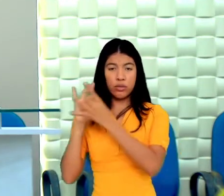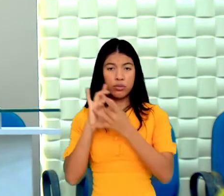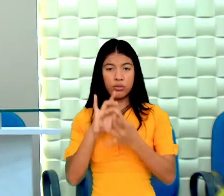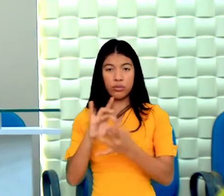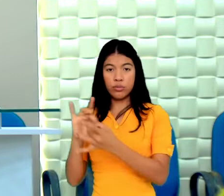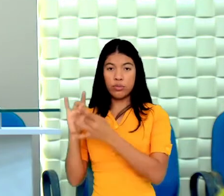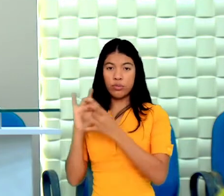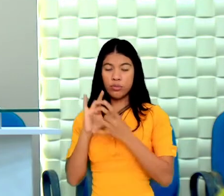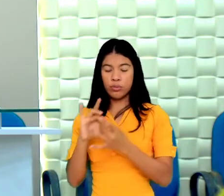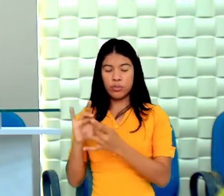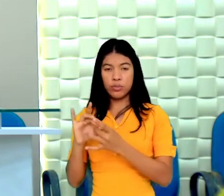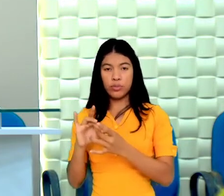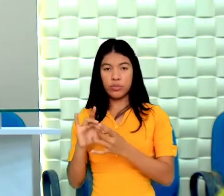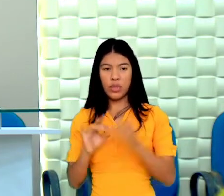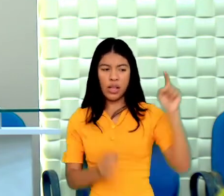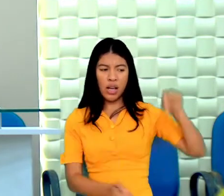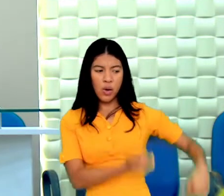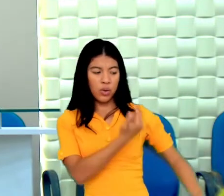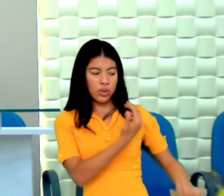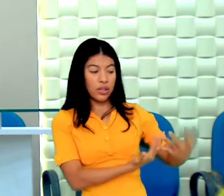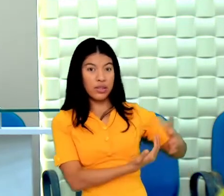por meio dele.